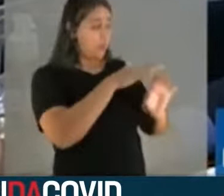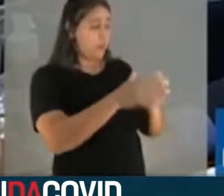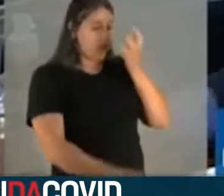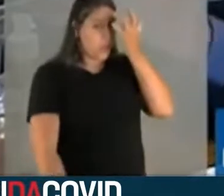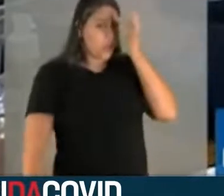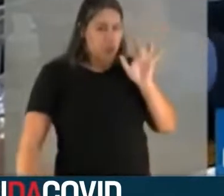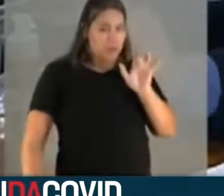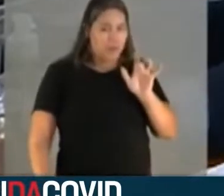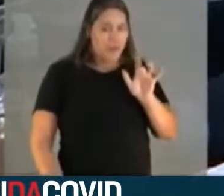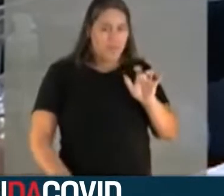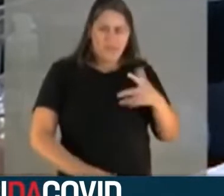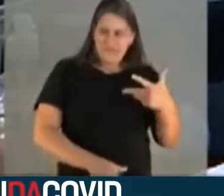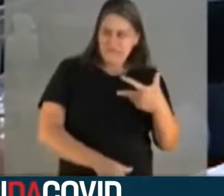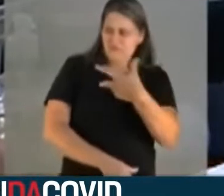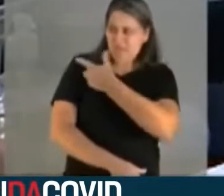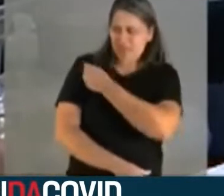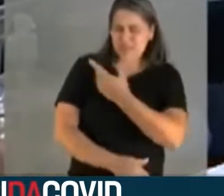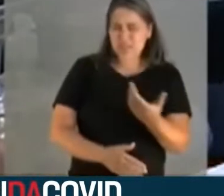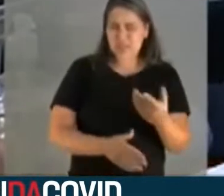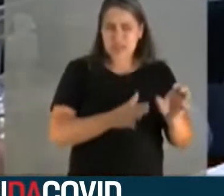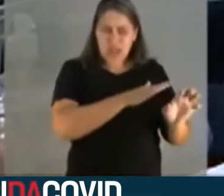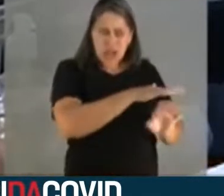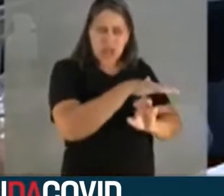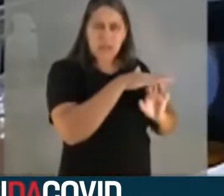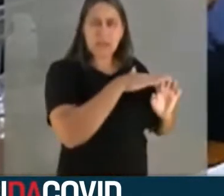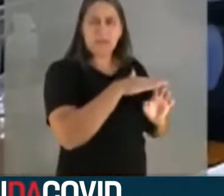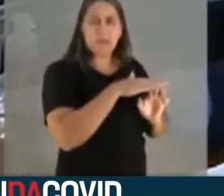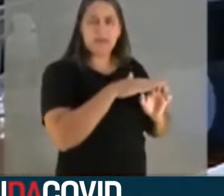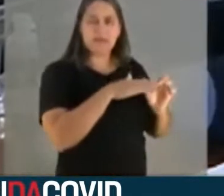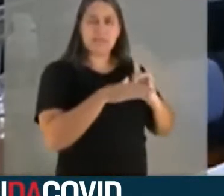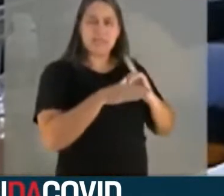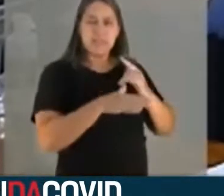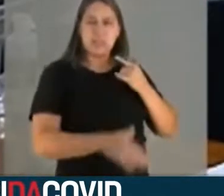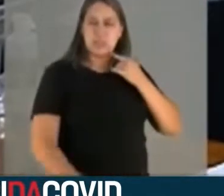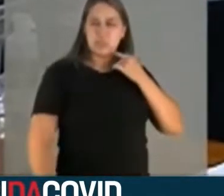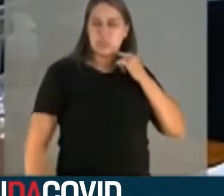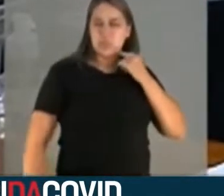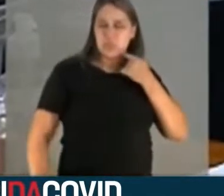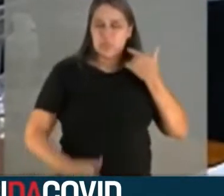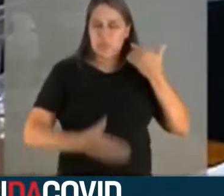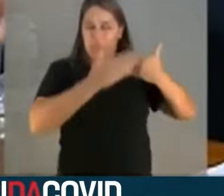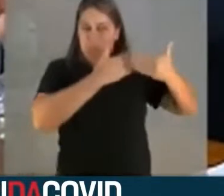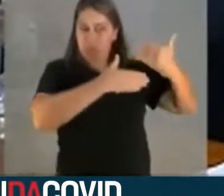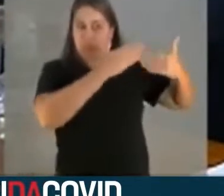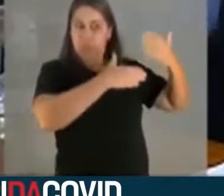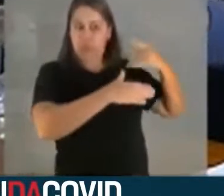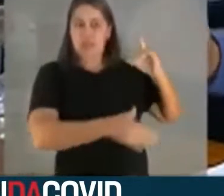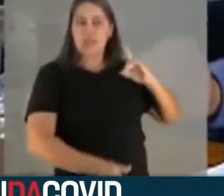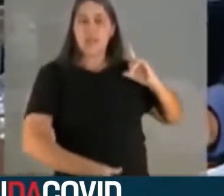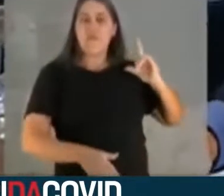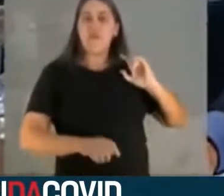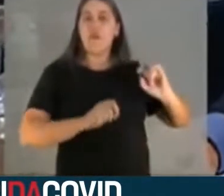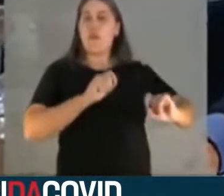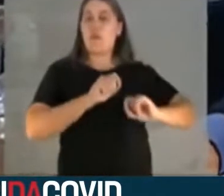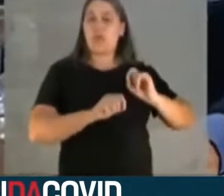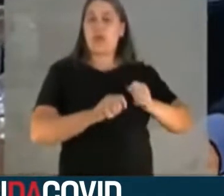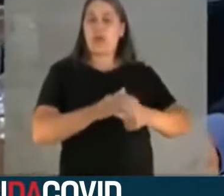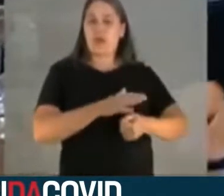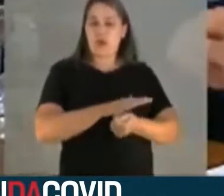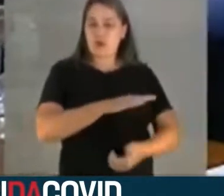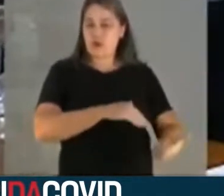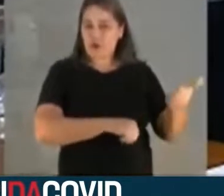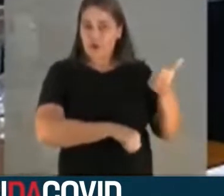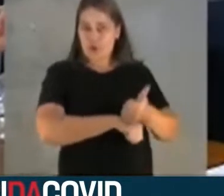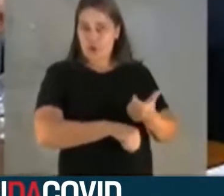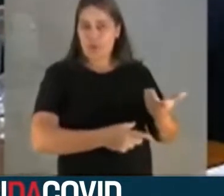vacinação, uma empresa com a ficha corrida manchada por golpe no Ministério da Saúde,